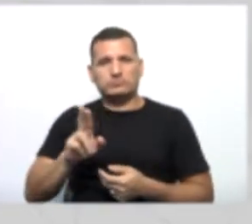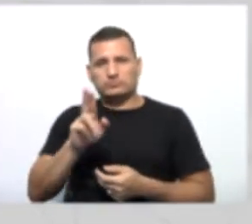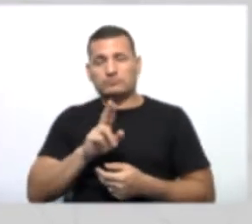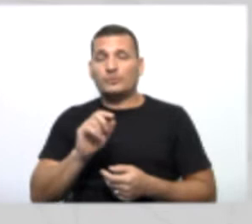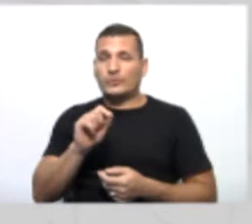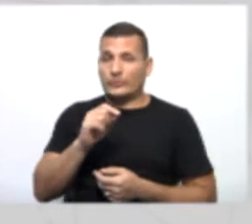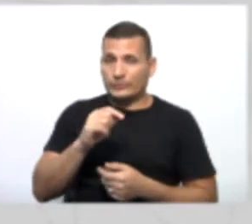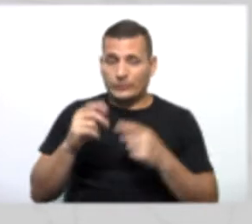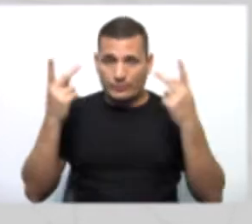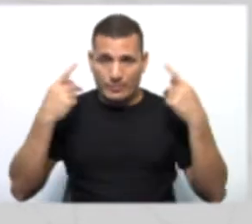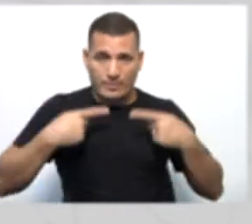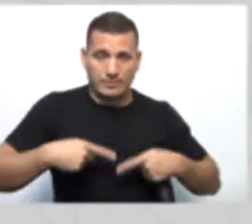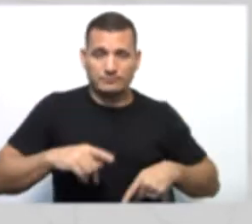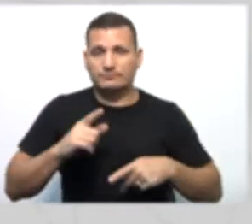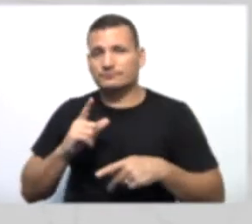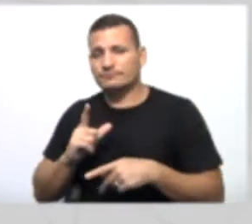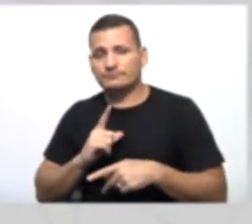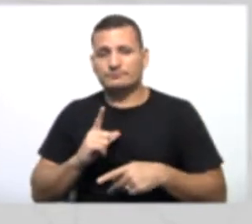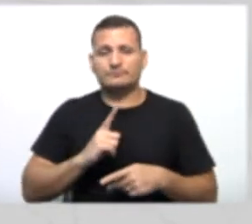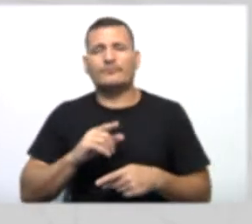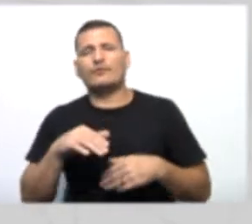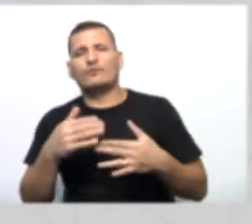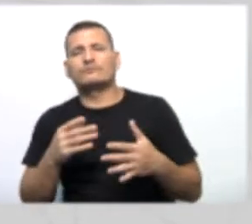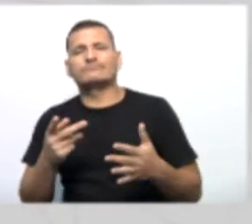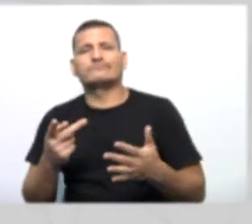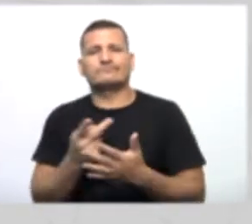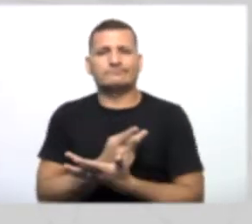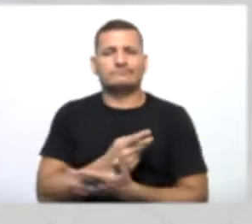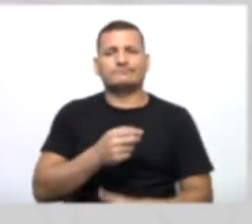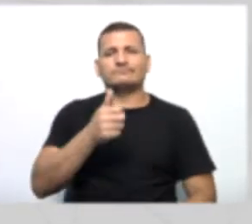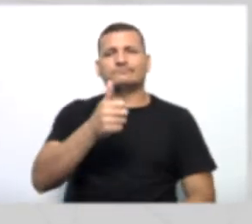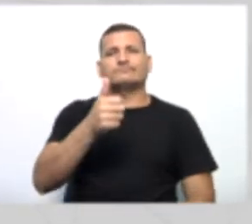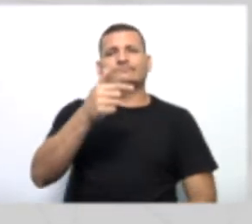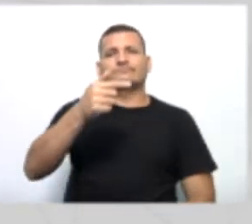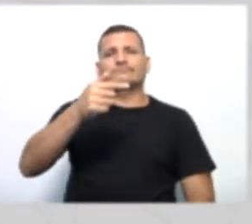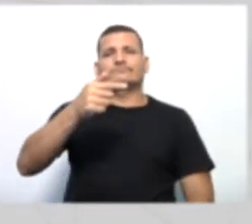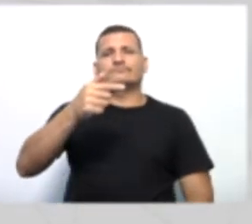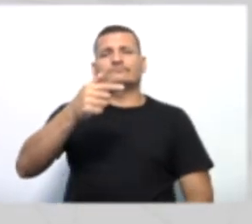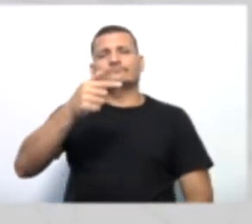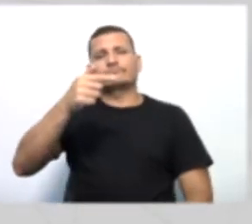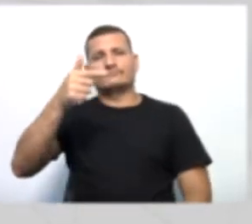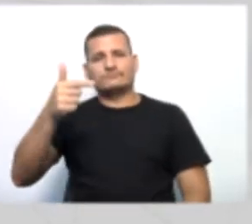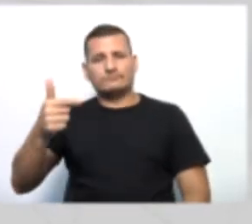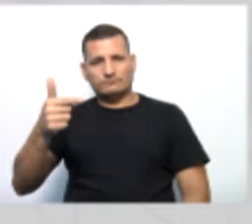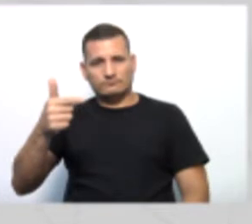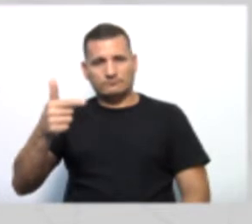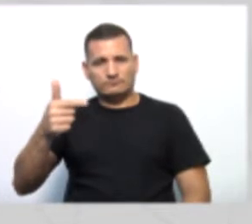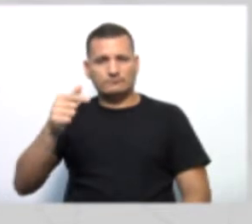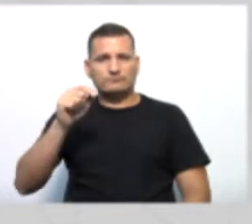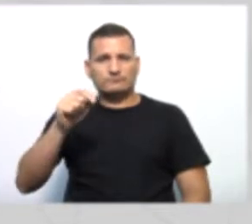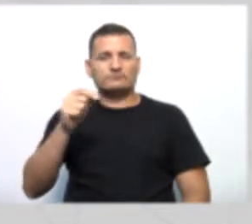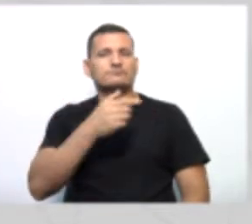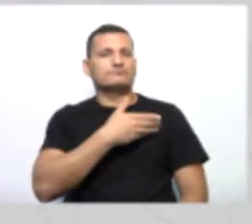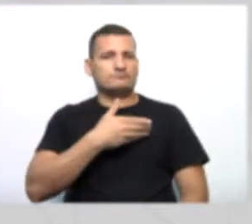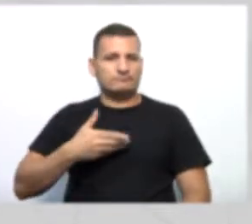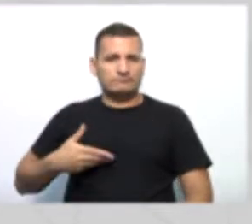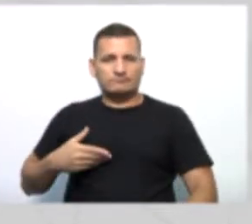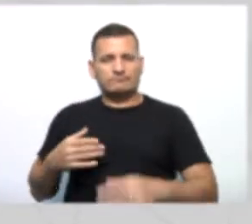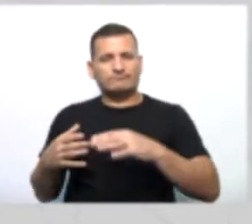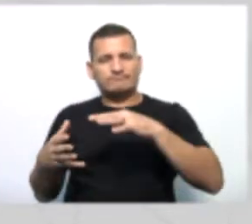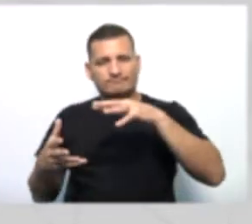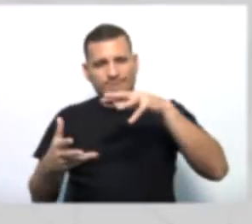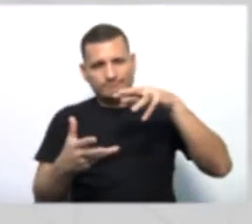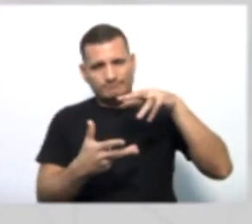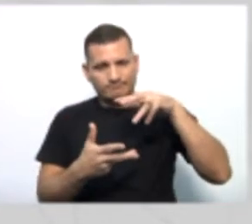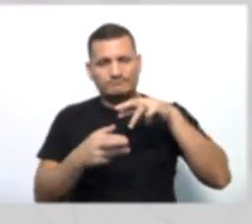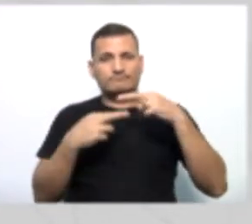homem, autoridades de 172 governos e estudiosos do mundo inteiro reuniram-se em